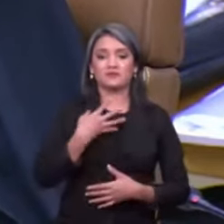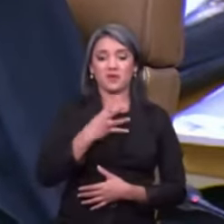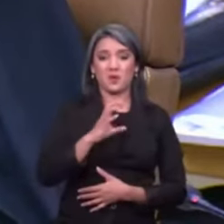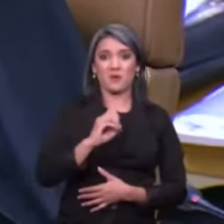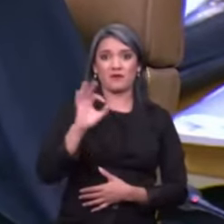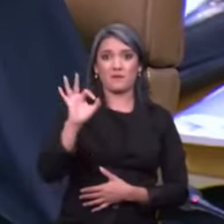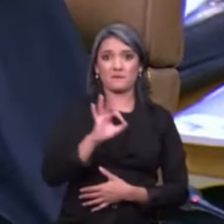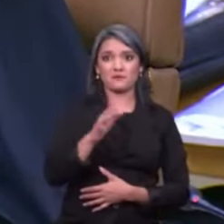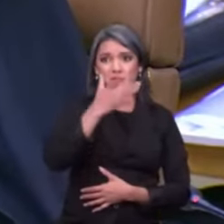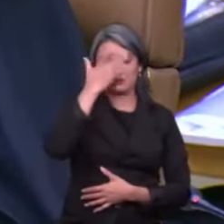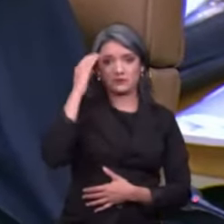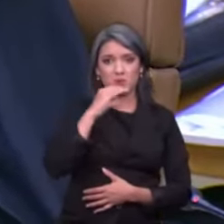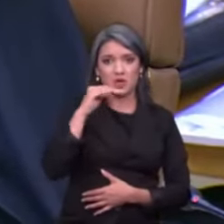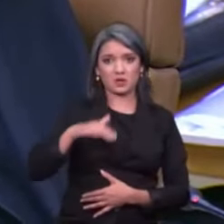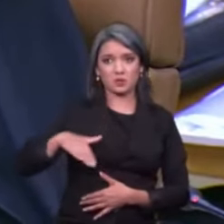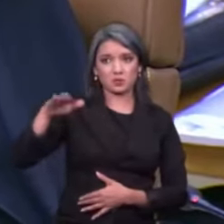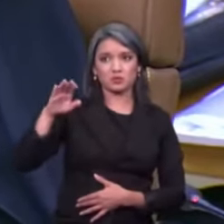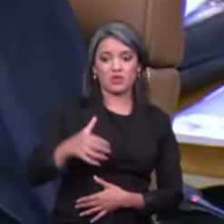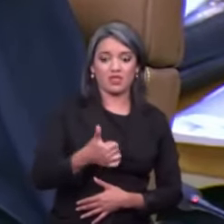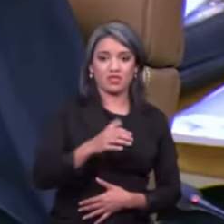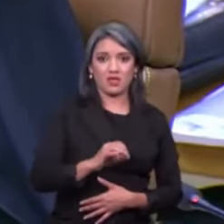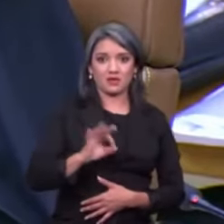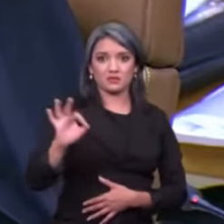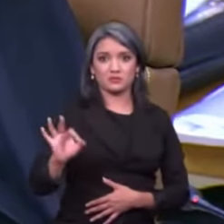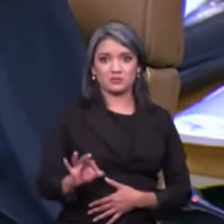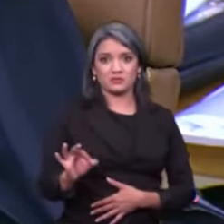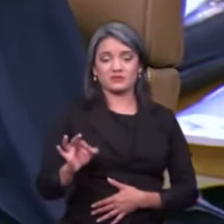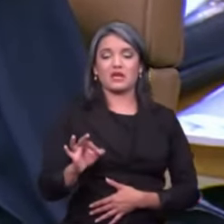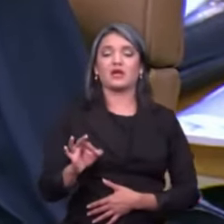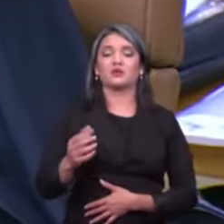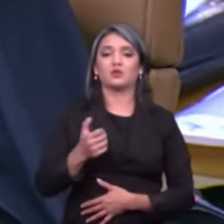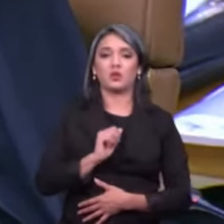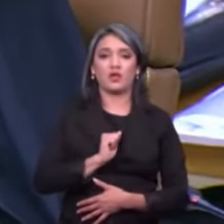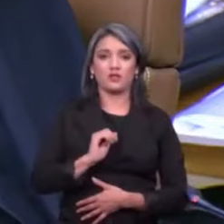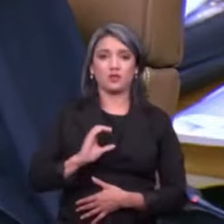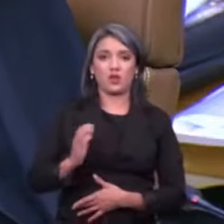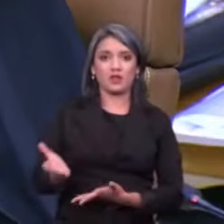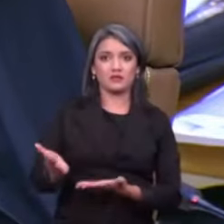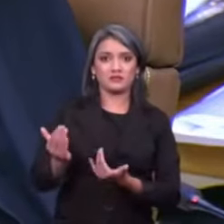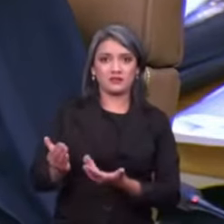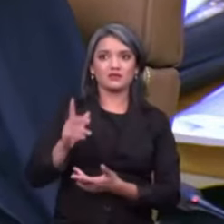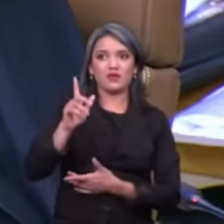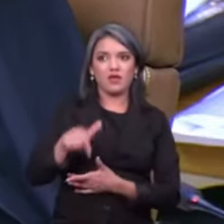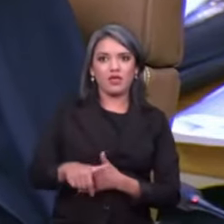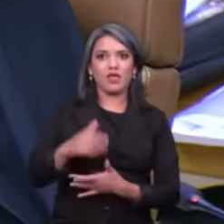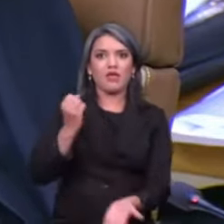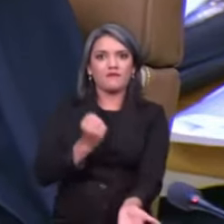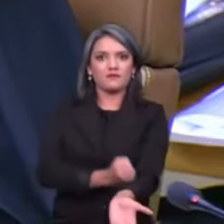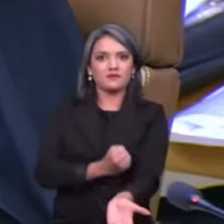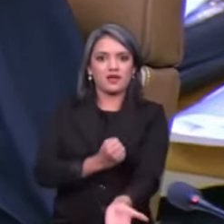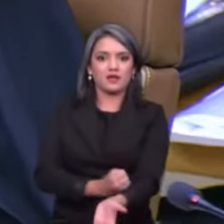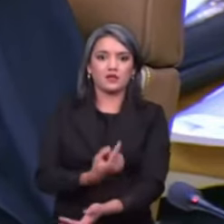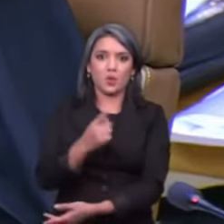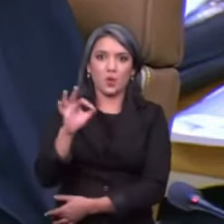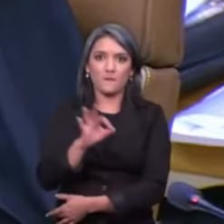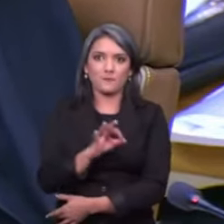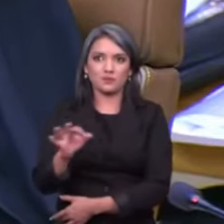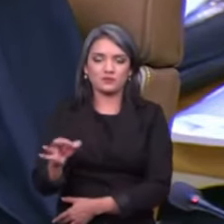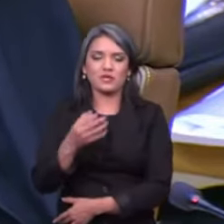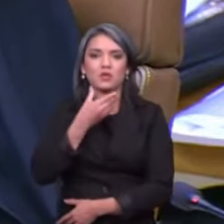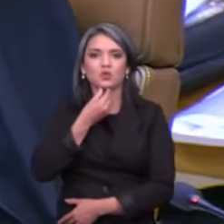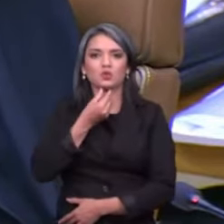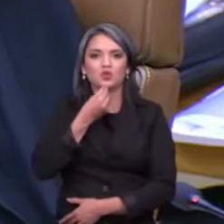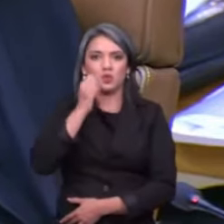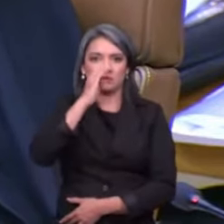dos adultos e 10% dos adolescentes usuários de maconha são dependentes, sendo mais de 1% da população masculina brasileira